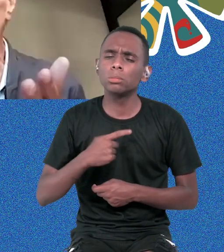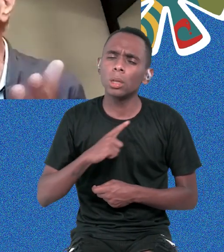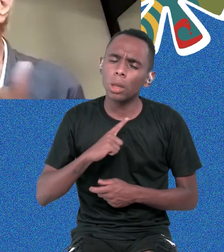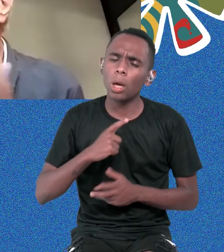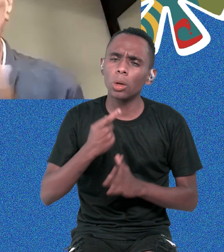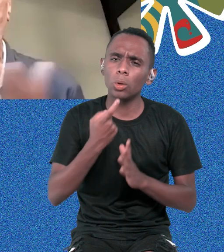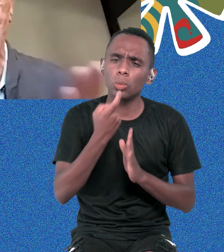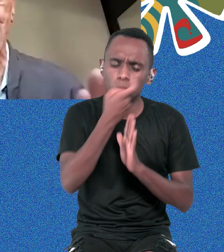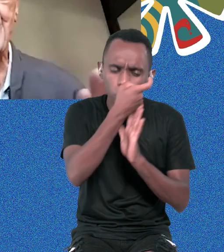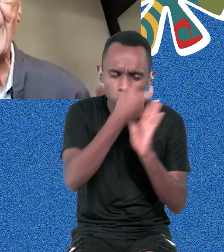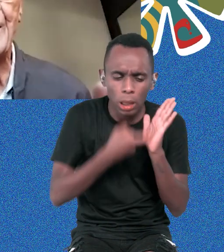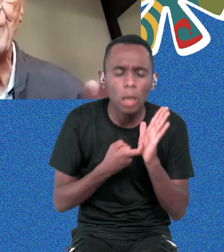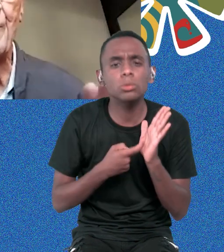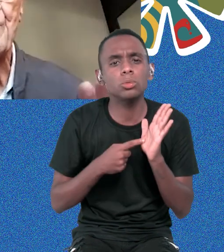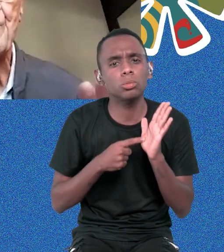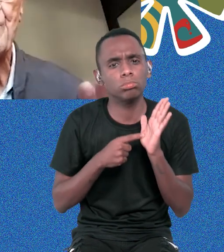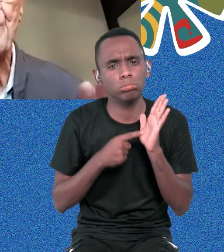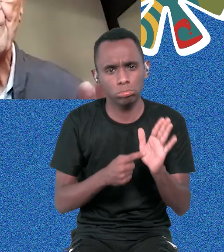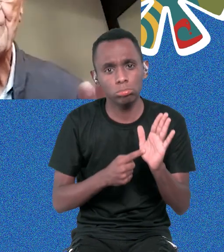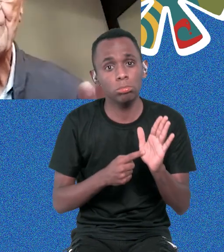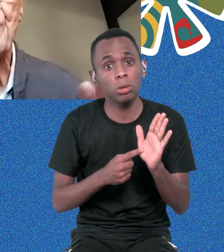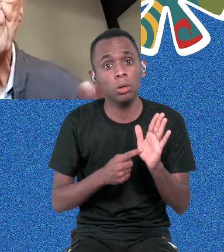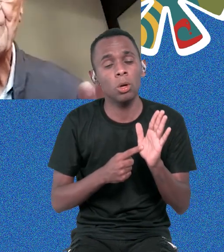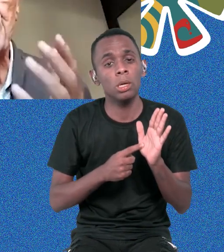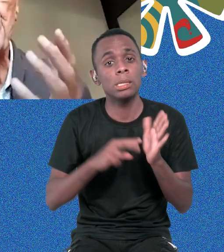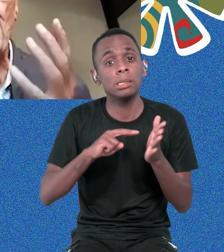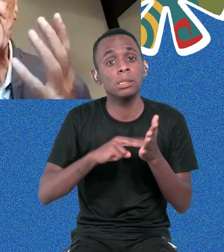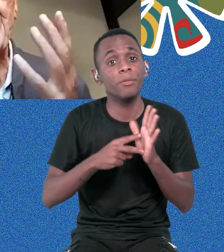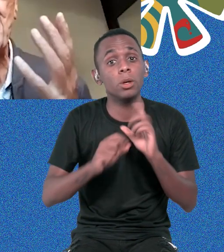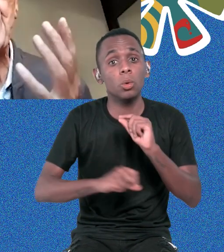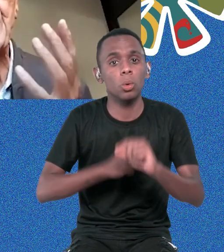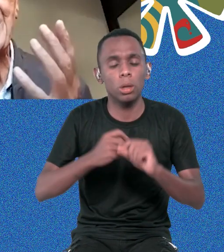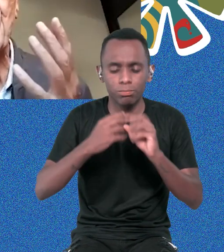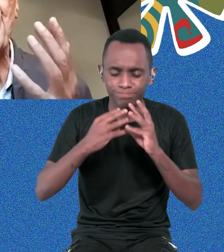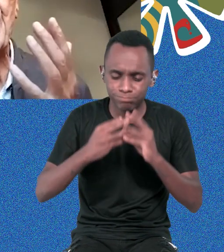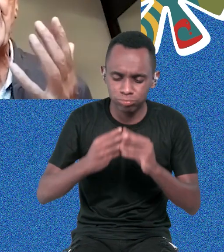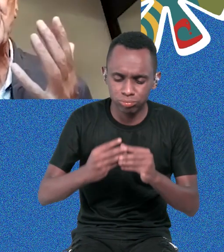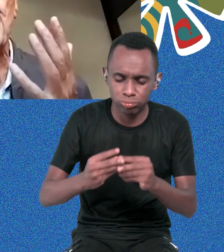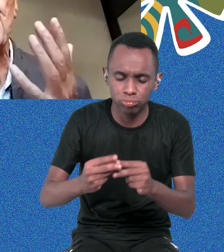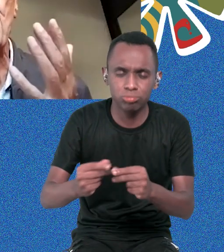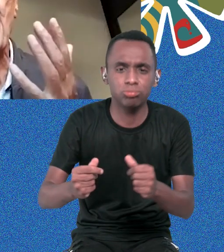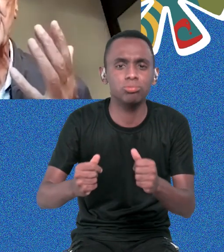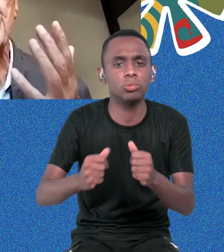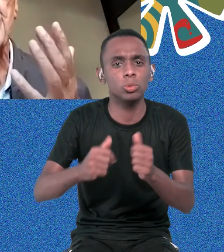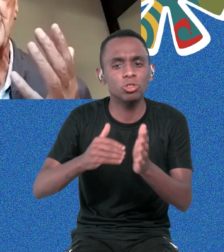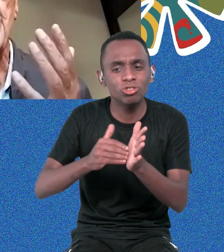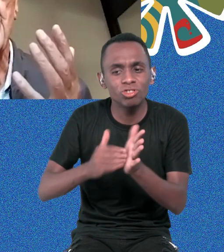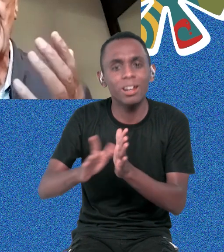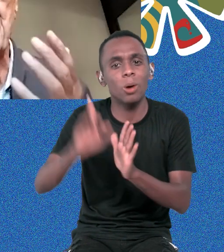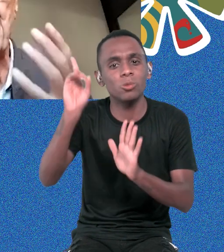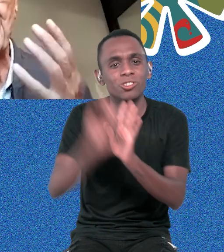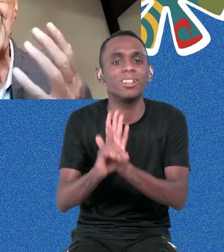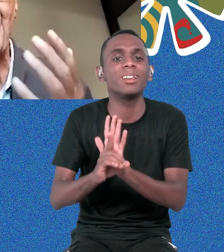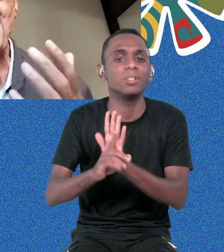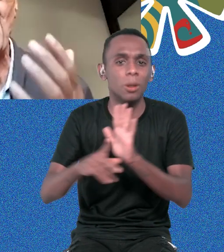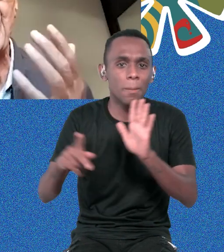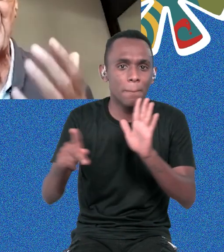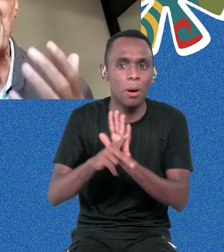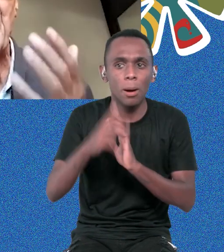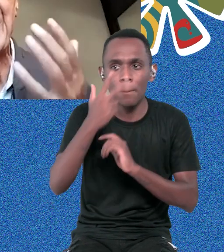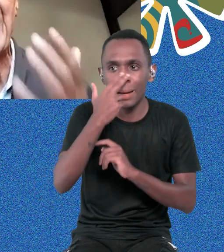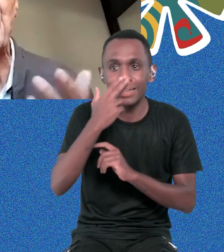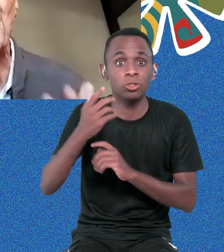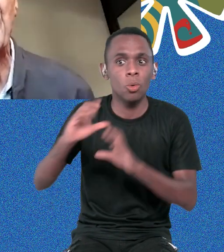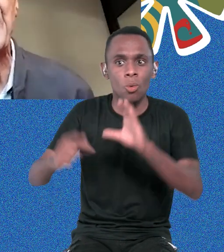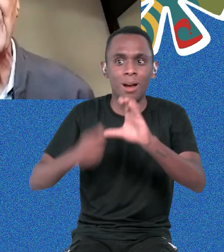um texto que estou digitando, que é o desmonte do Estado de Direitos Humanos, a imposição do